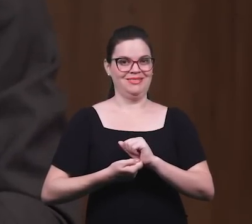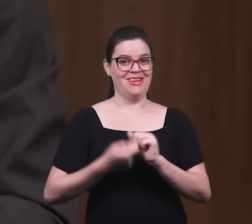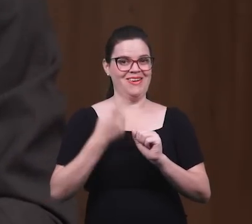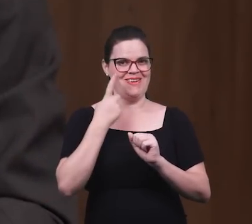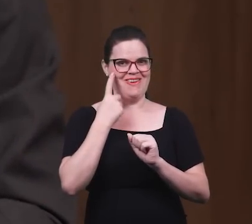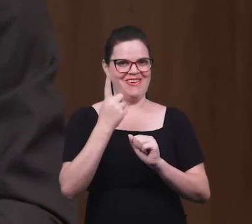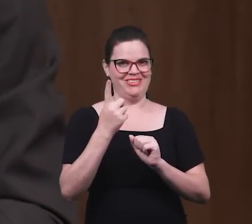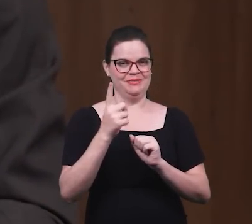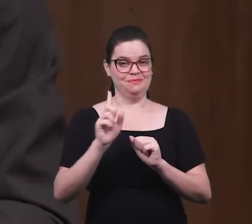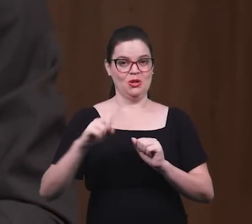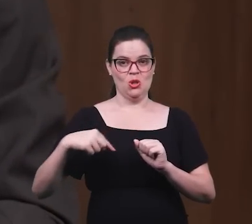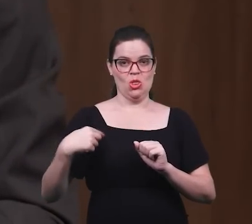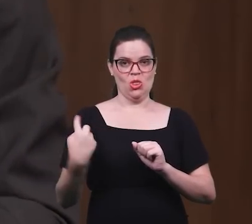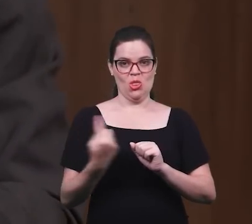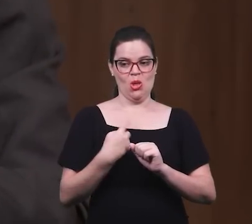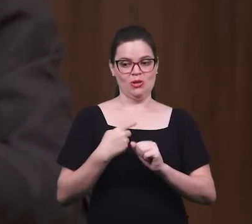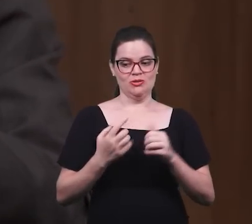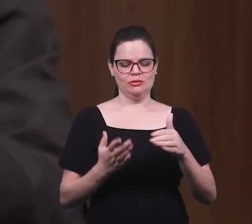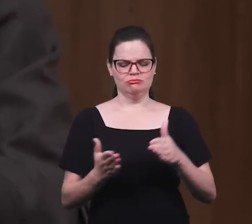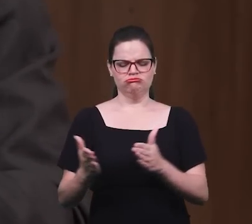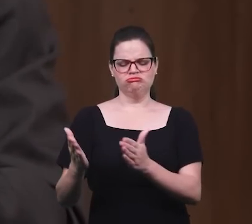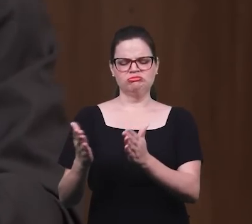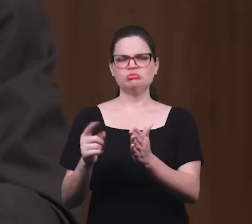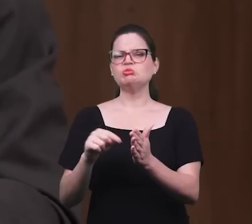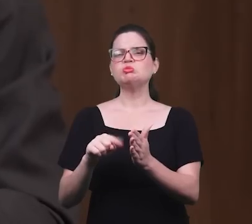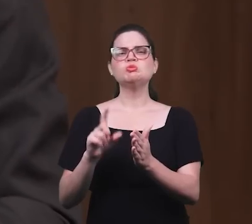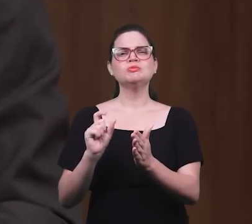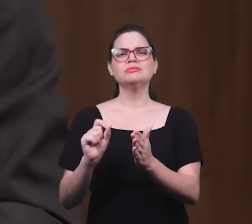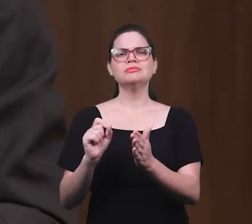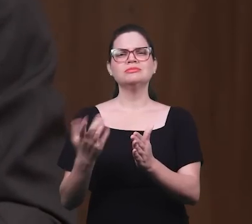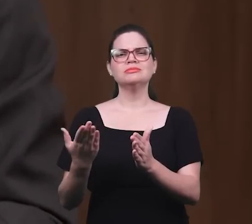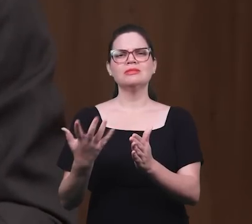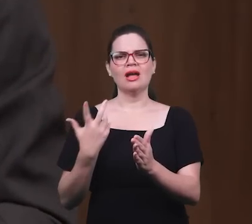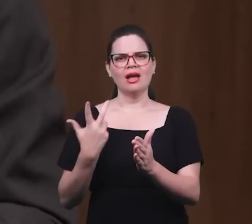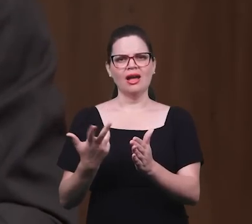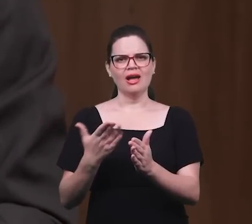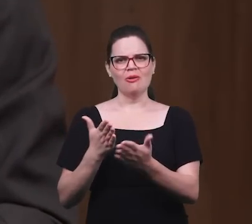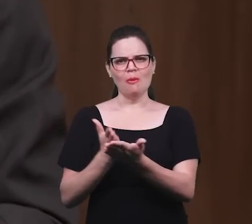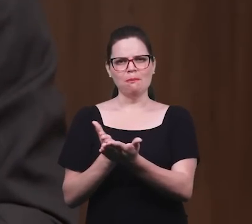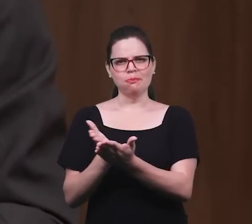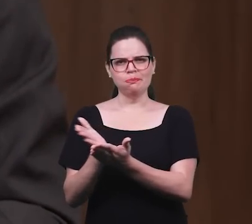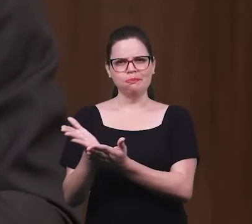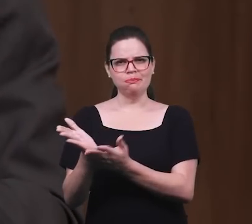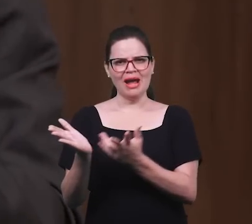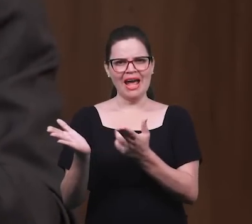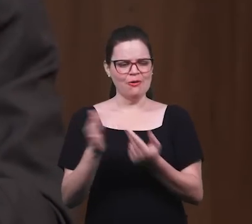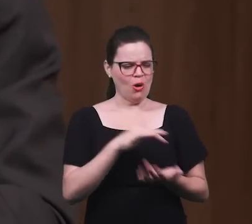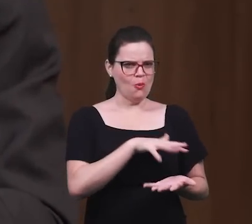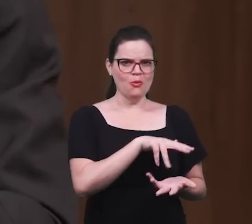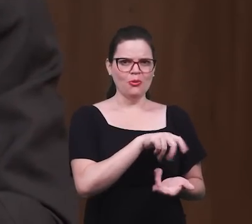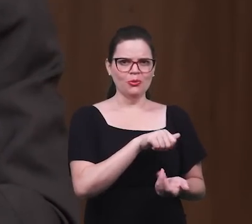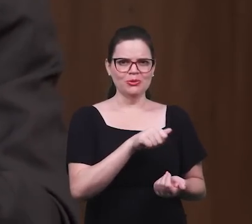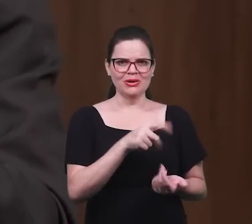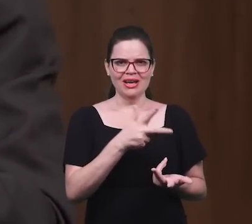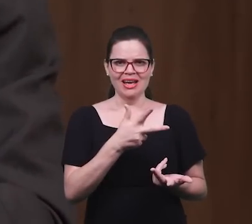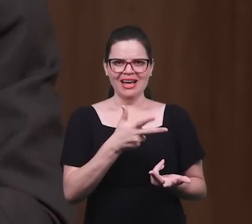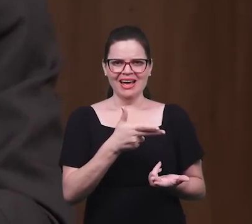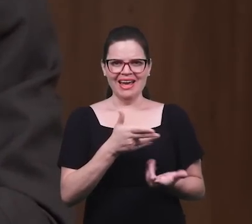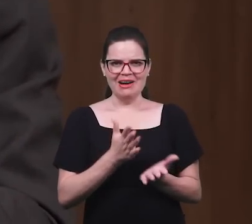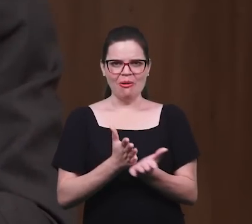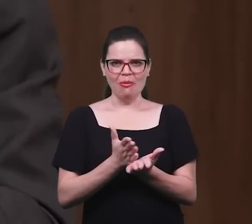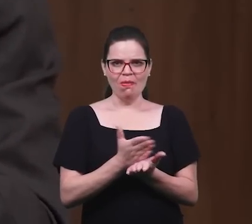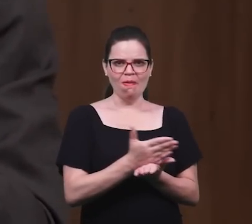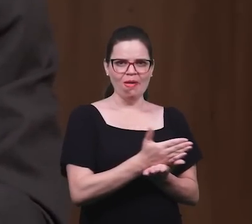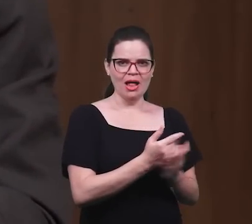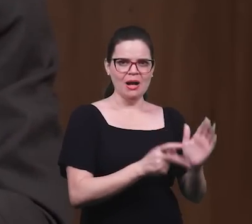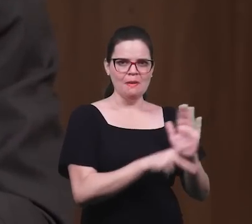nosso caminho não é o caminho de Acabe. Muito bom. O nosso caminho, o caminho de Acabe é